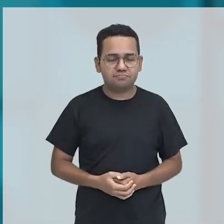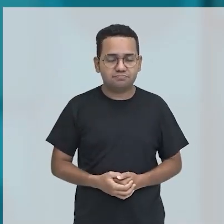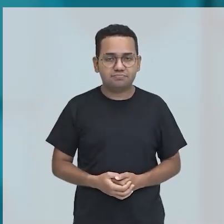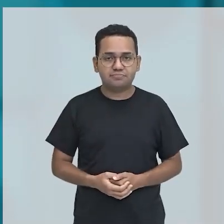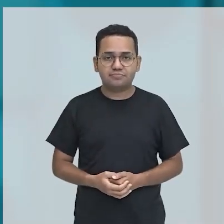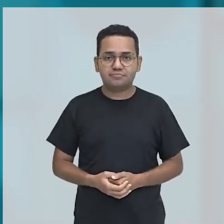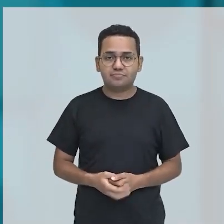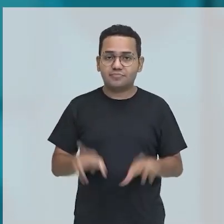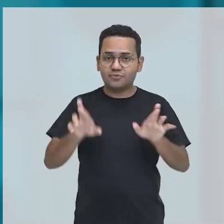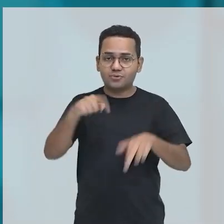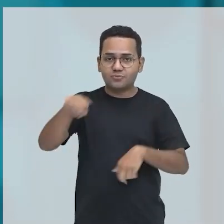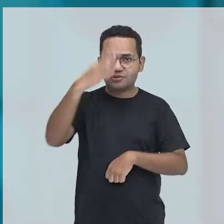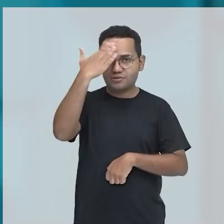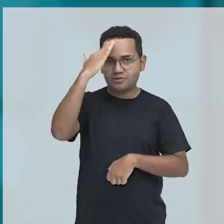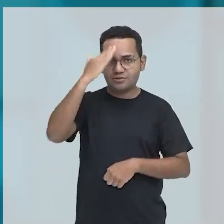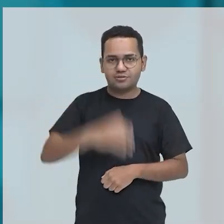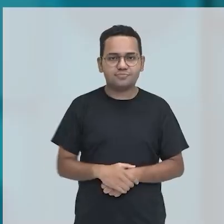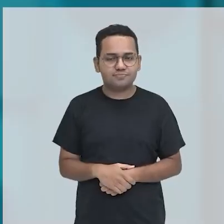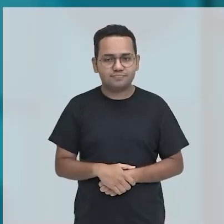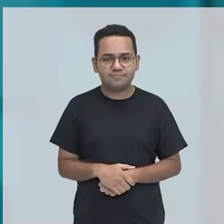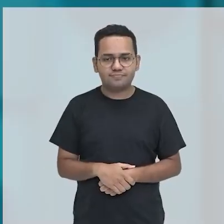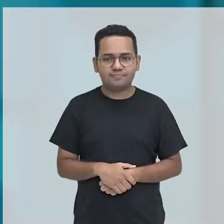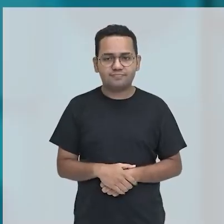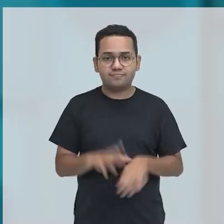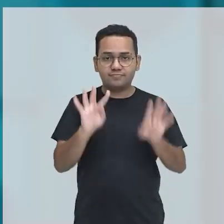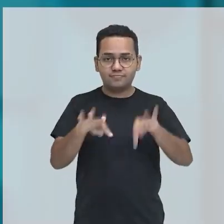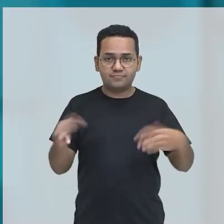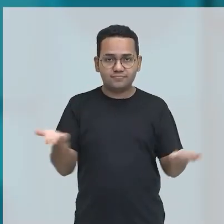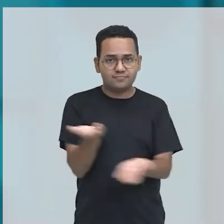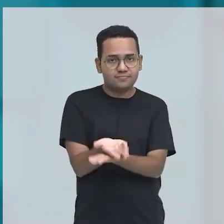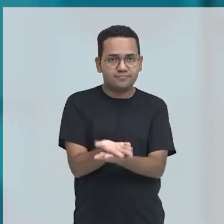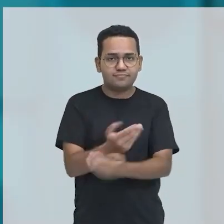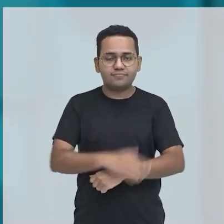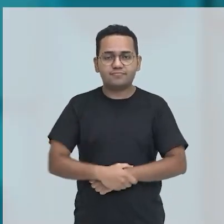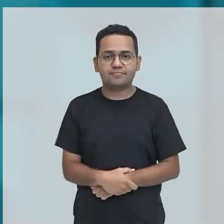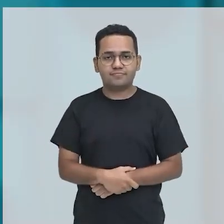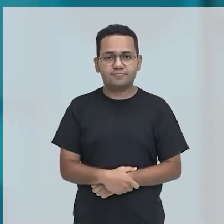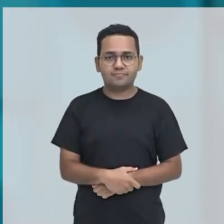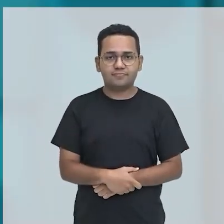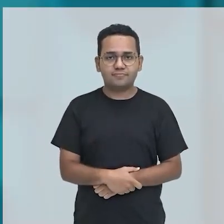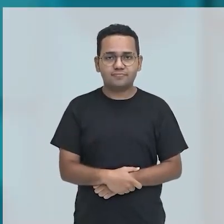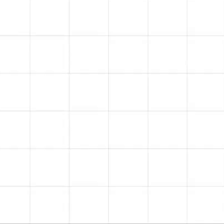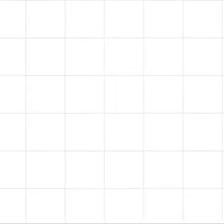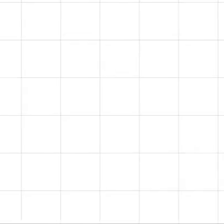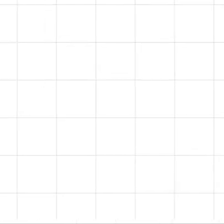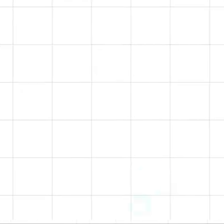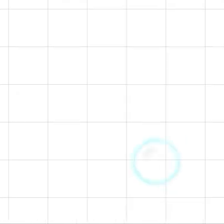Espero que tenha ficado bem claro aqui. E agora a gente finaliza, então, essa primeira revisão.